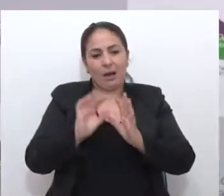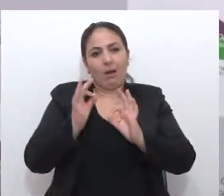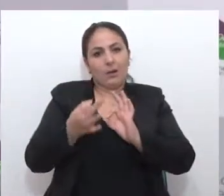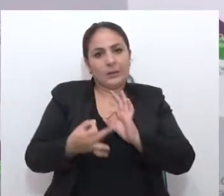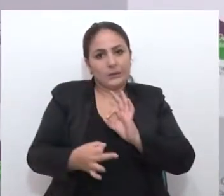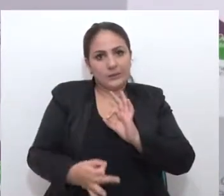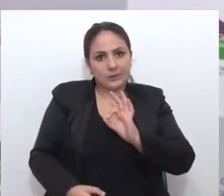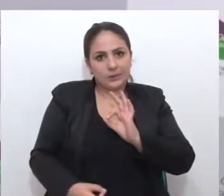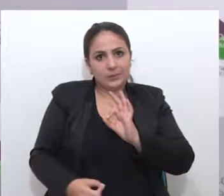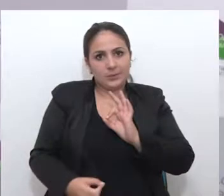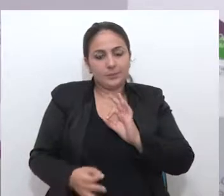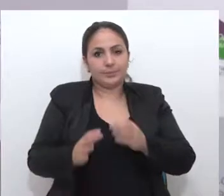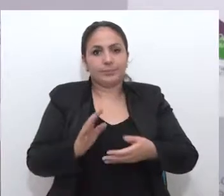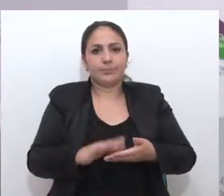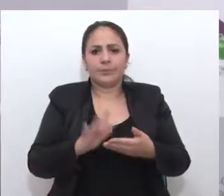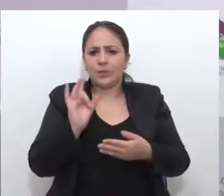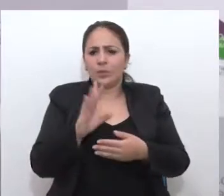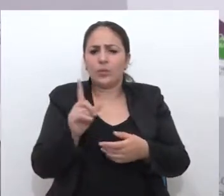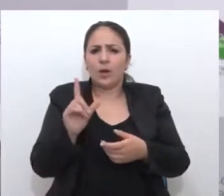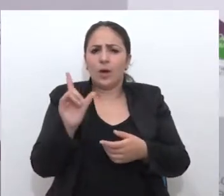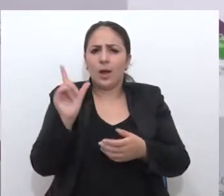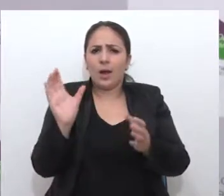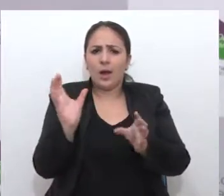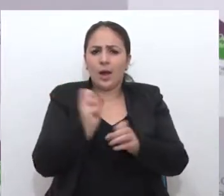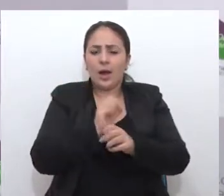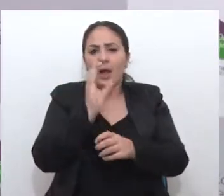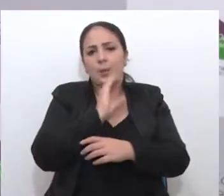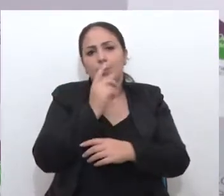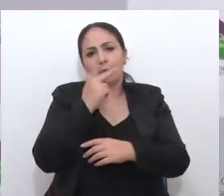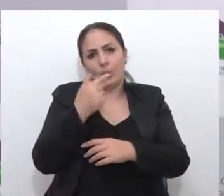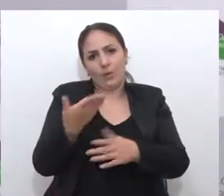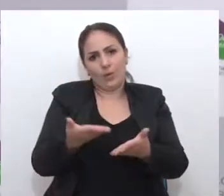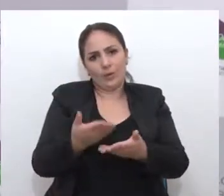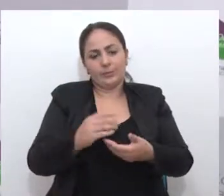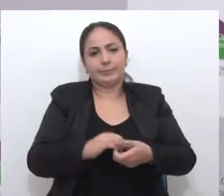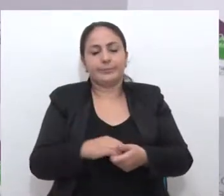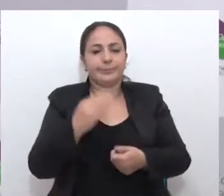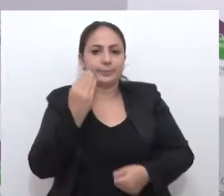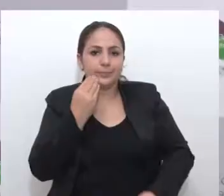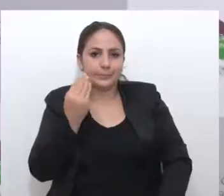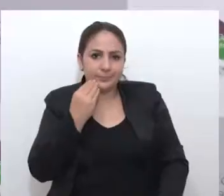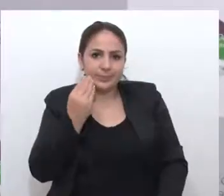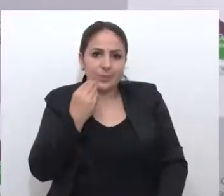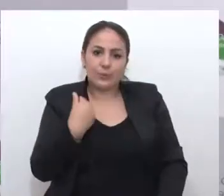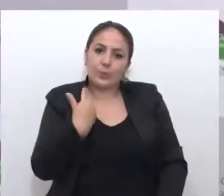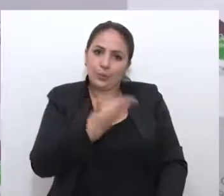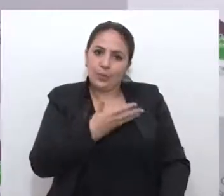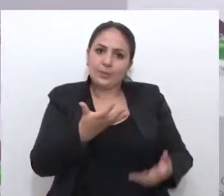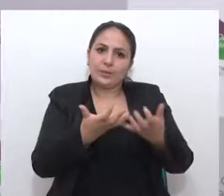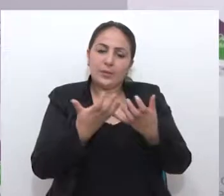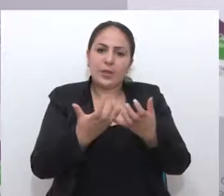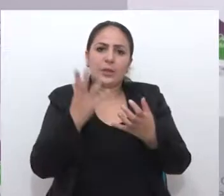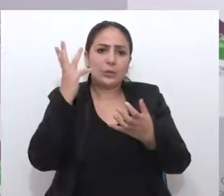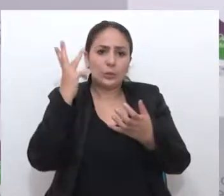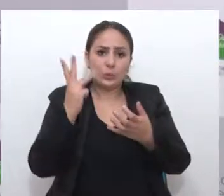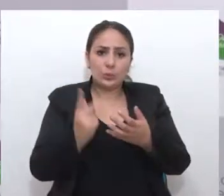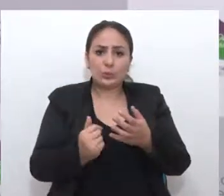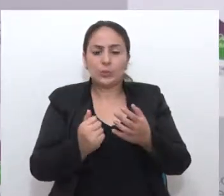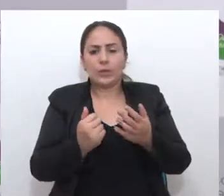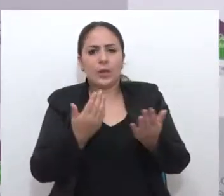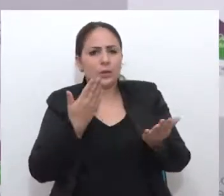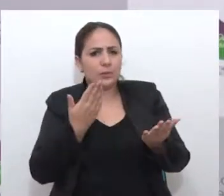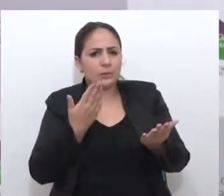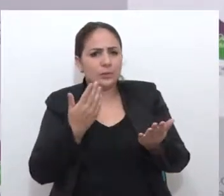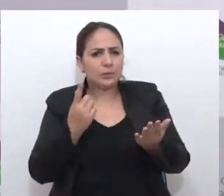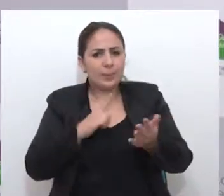extremamente longo, mas não tão curto como está sendo agora. É óbvio que nós queremos que